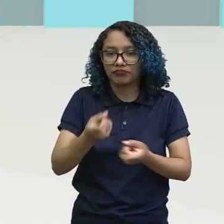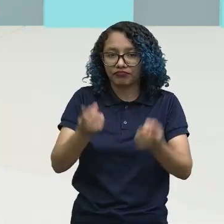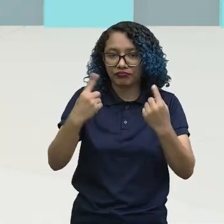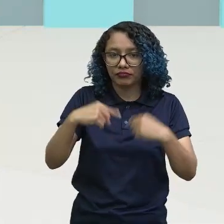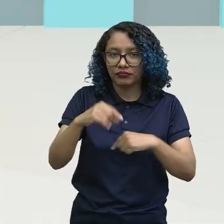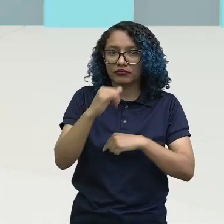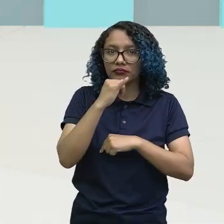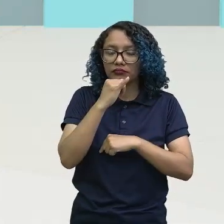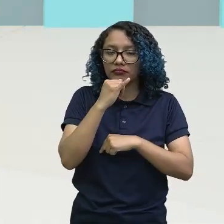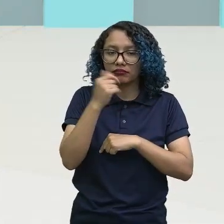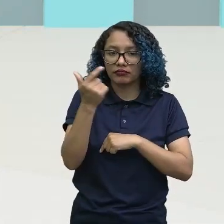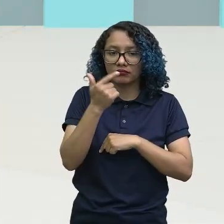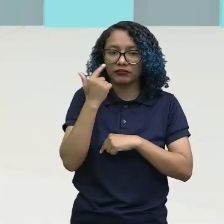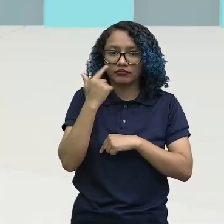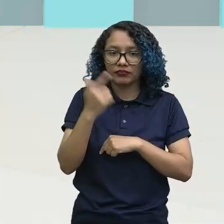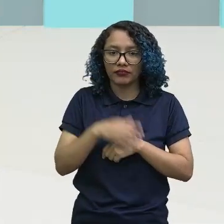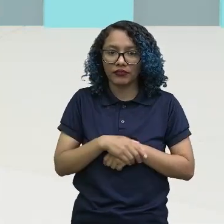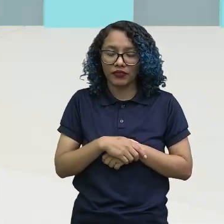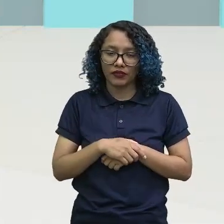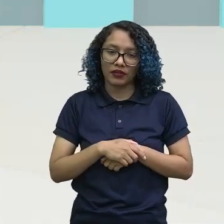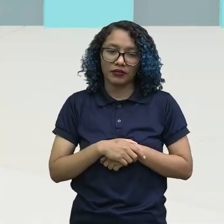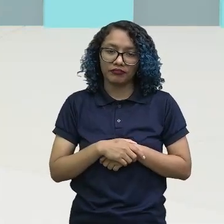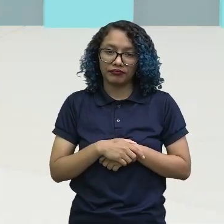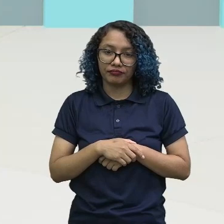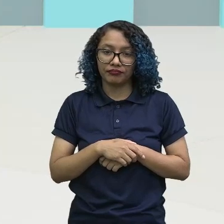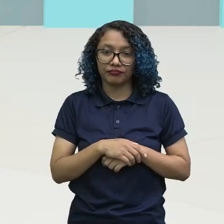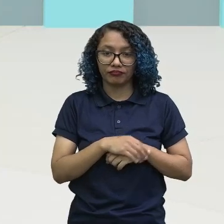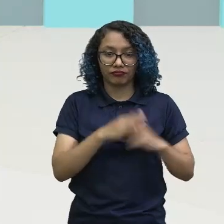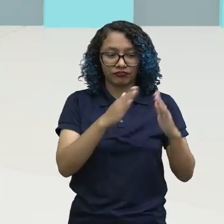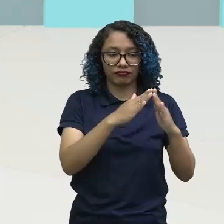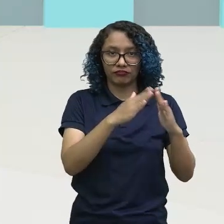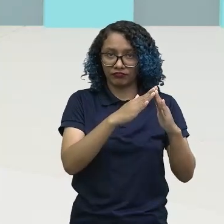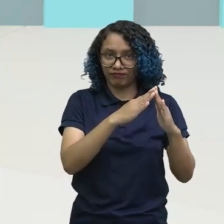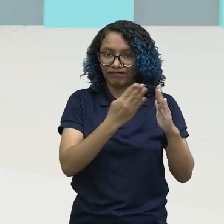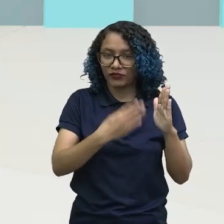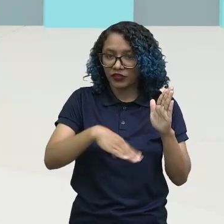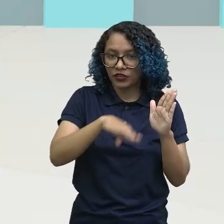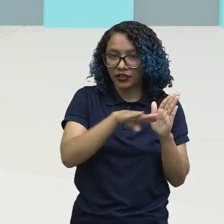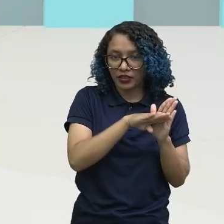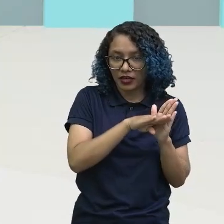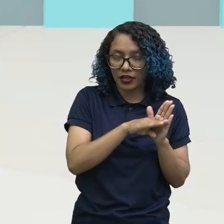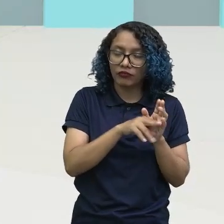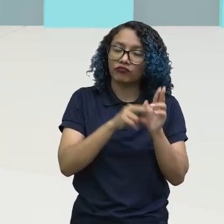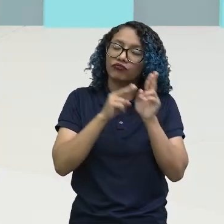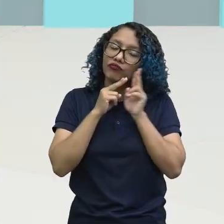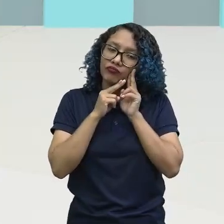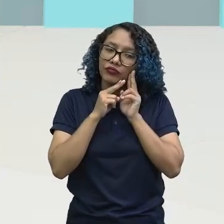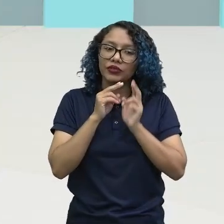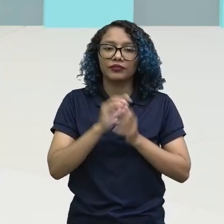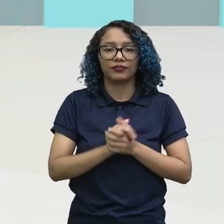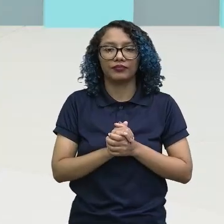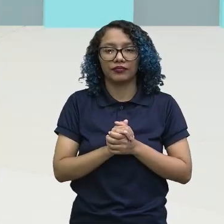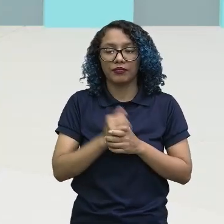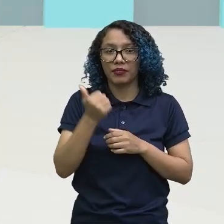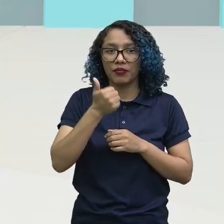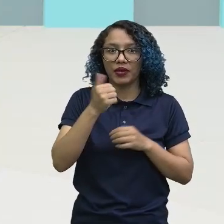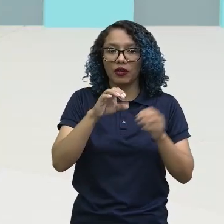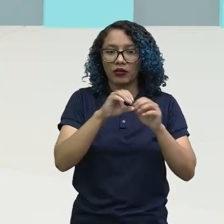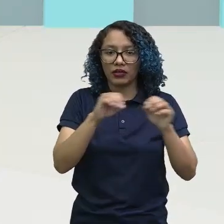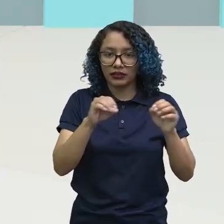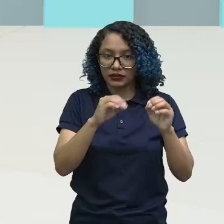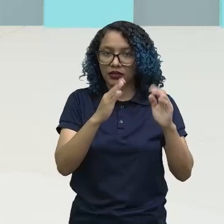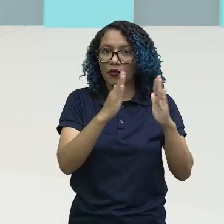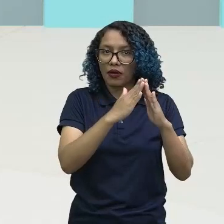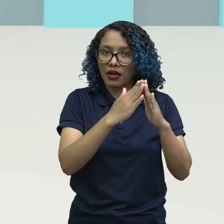casa, caí no sono. A mesma coisa. Cheguei em casa é a primeira oração, separada aí pela vírgula, caí